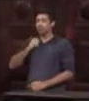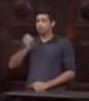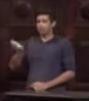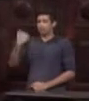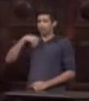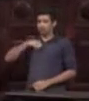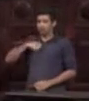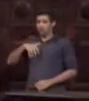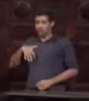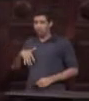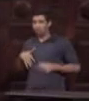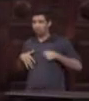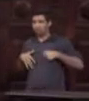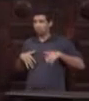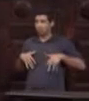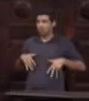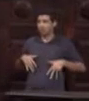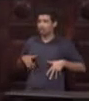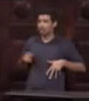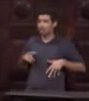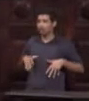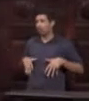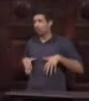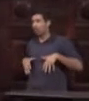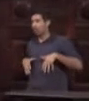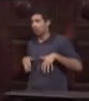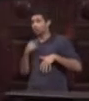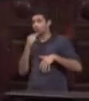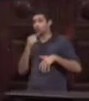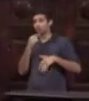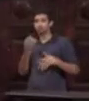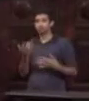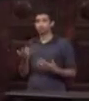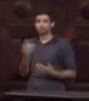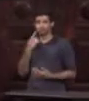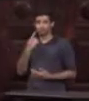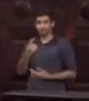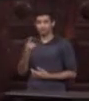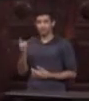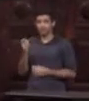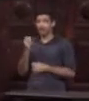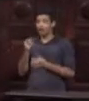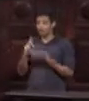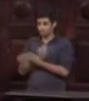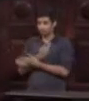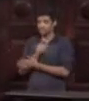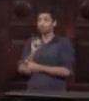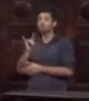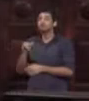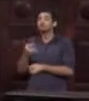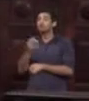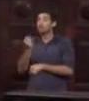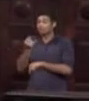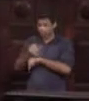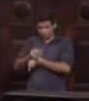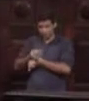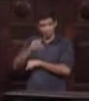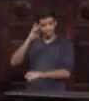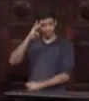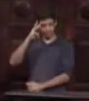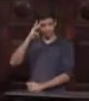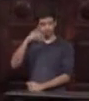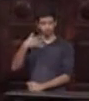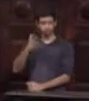se encontra entubado, ou seja, o ocorrido foi na madrugada de terça-feira, como eu já registrei